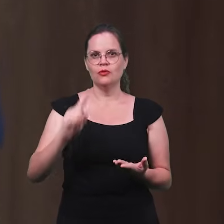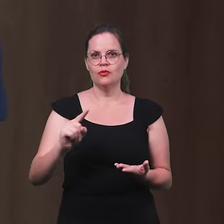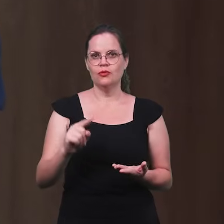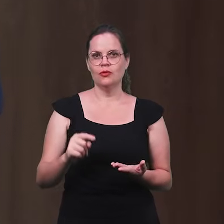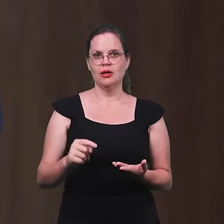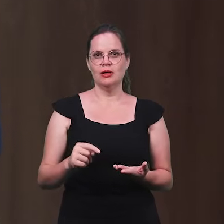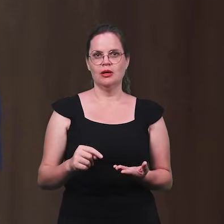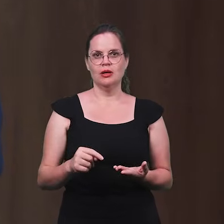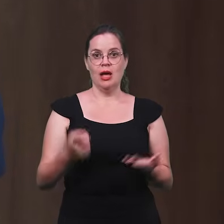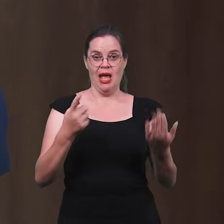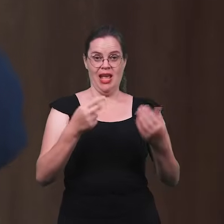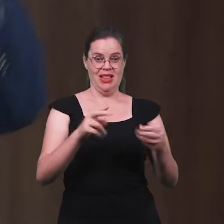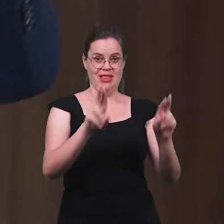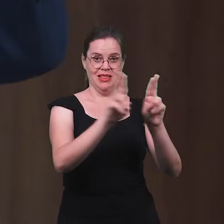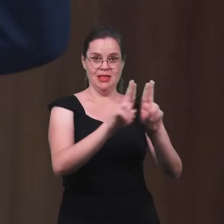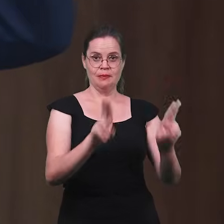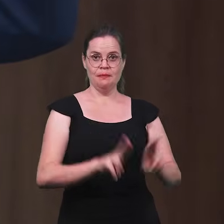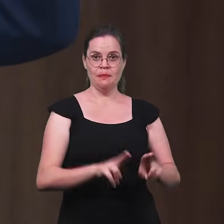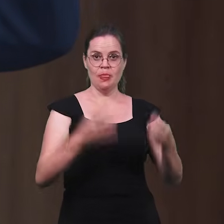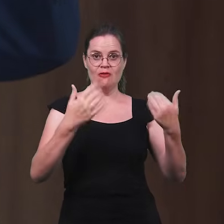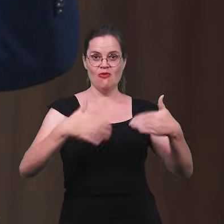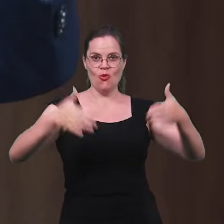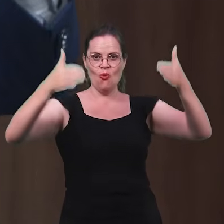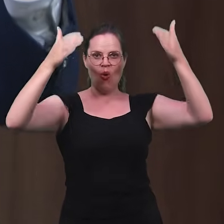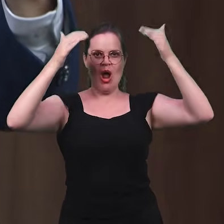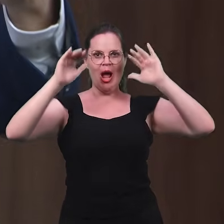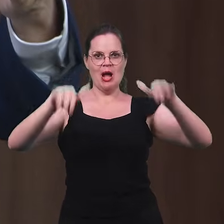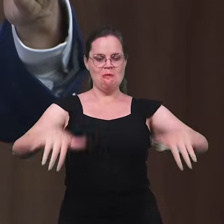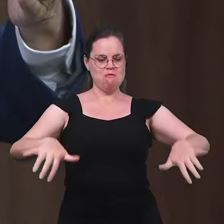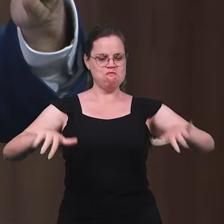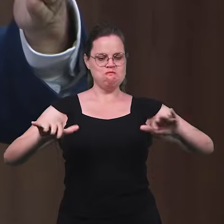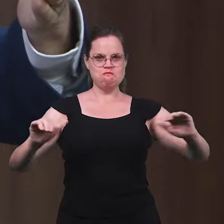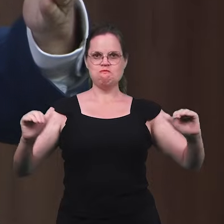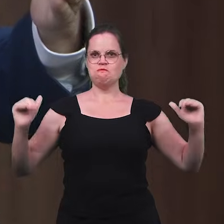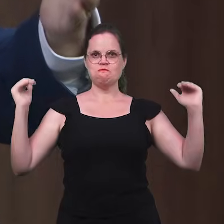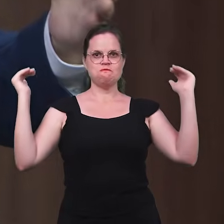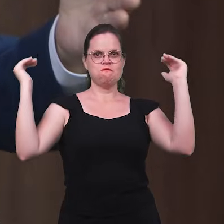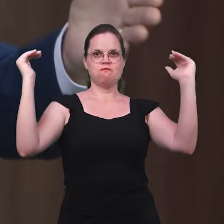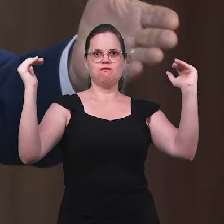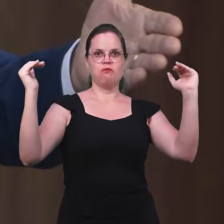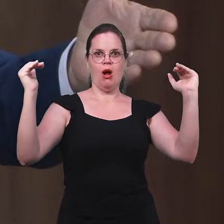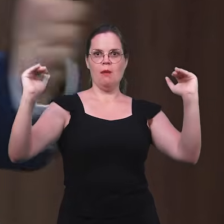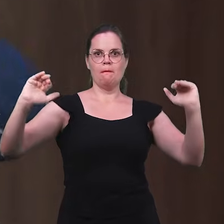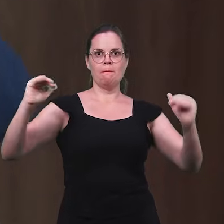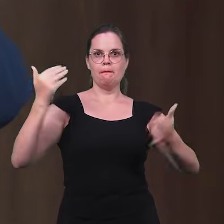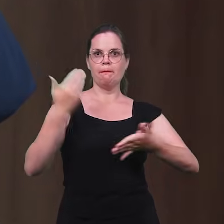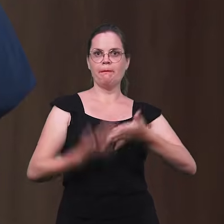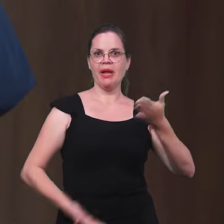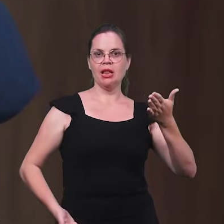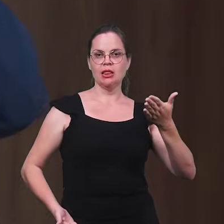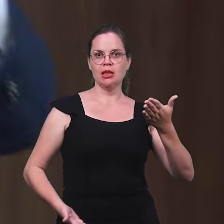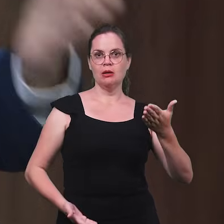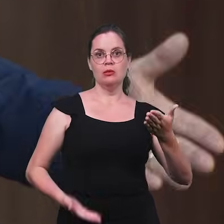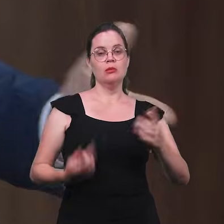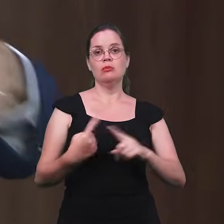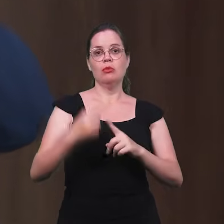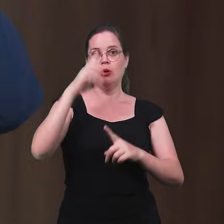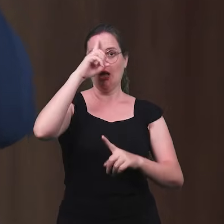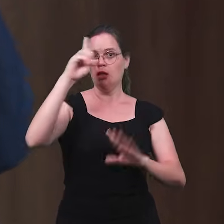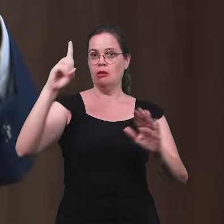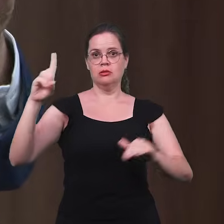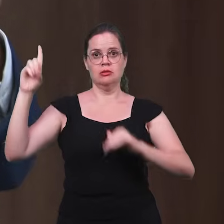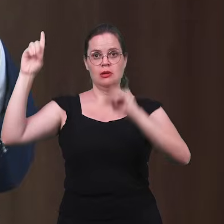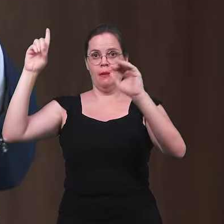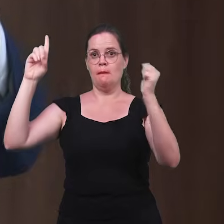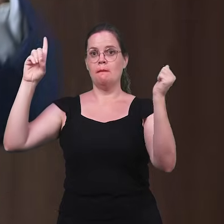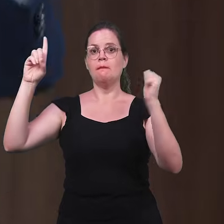rei absoluto, foi tirado, porque Deus tem poder sobre os reis e as autoridades, tem poder sobre o mundo, tem